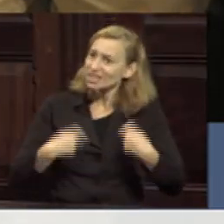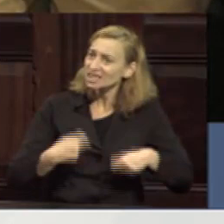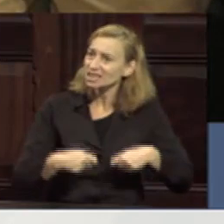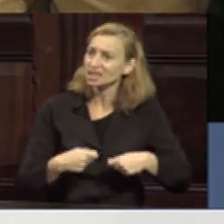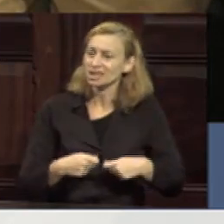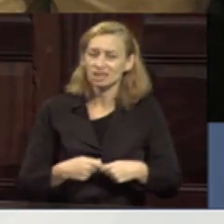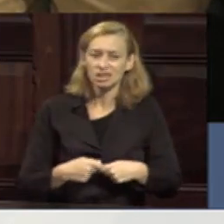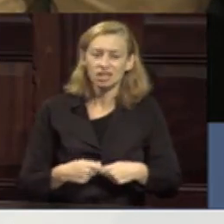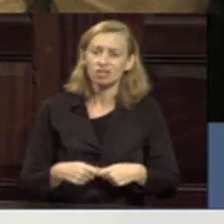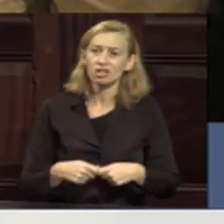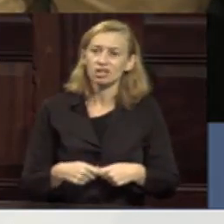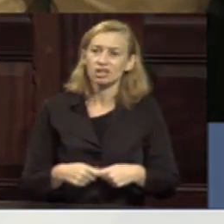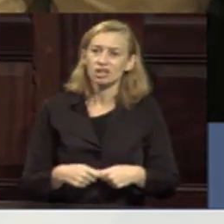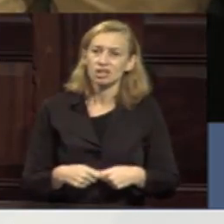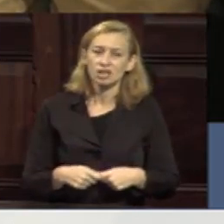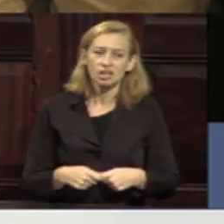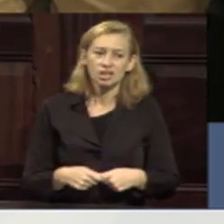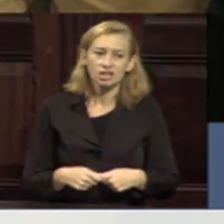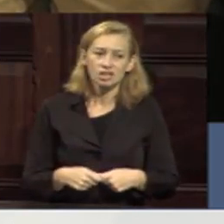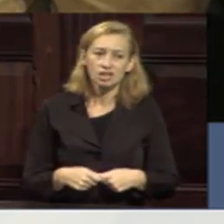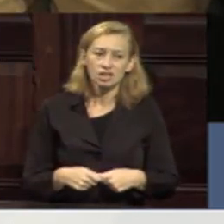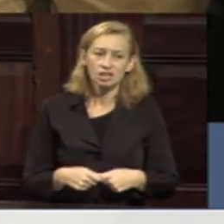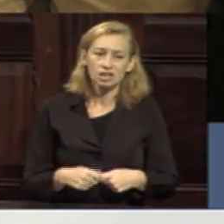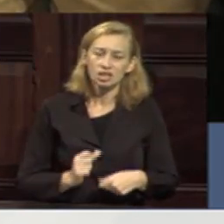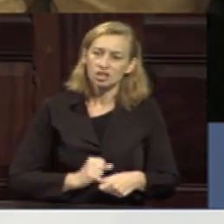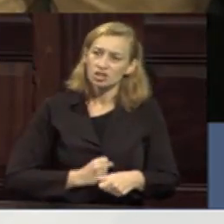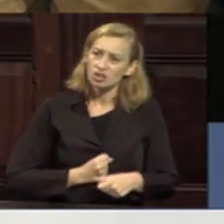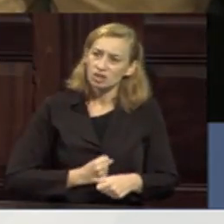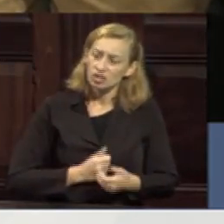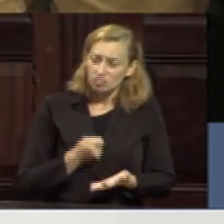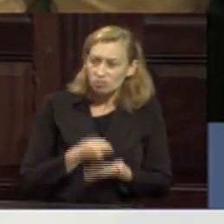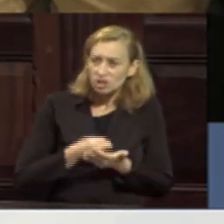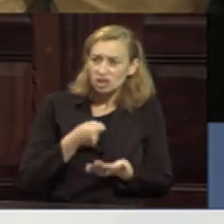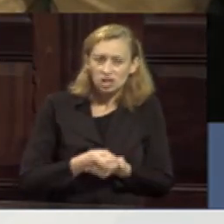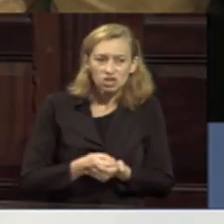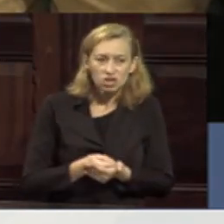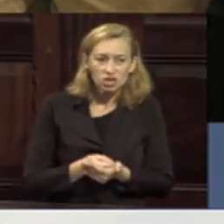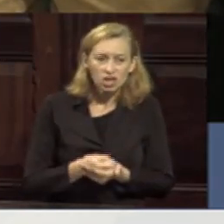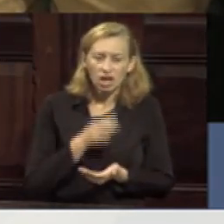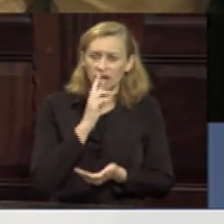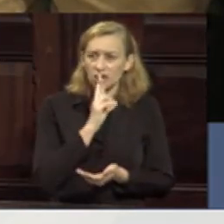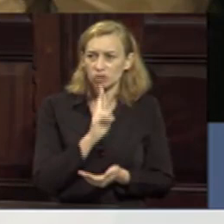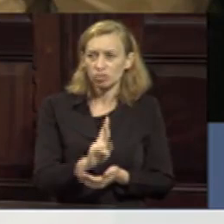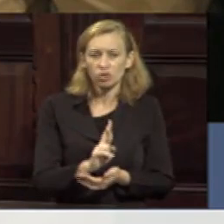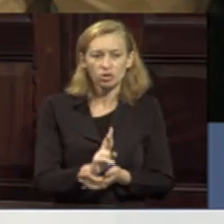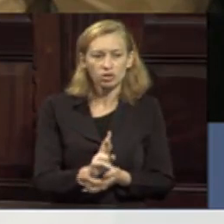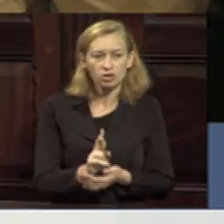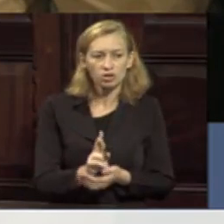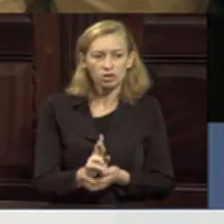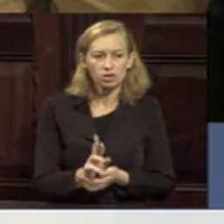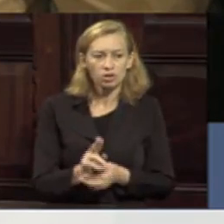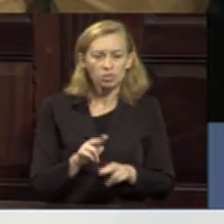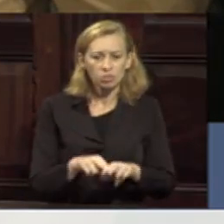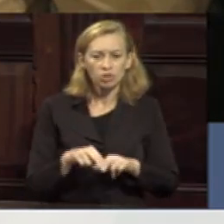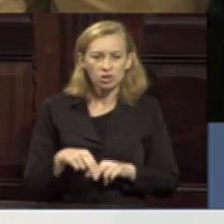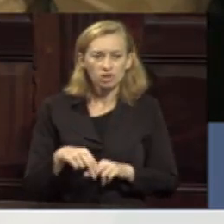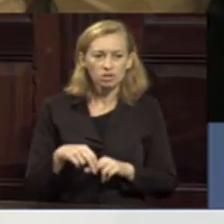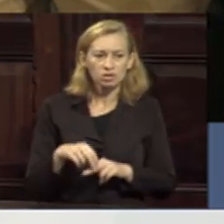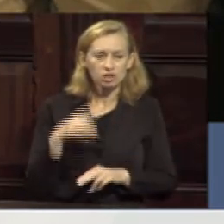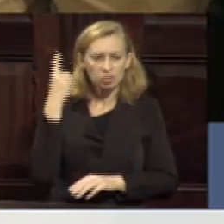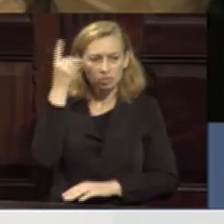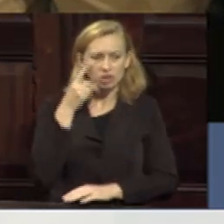ter uma atitude que contrapõe exatamente a isso. Por isso, deputado Eliomar Coelho,